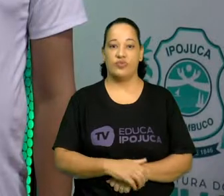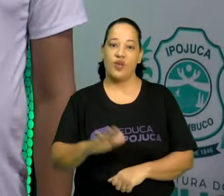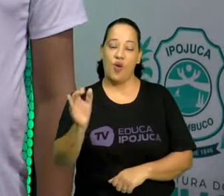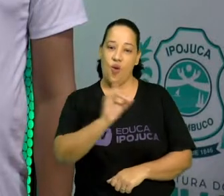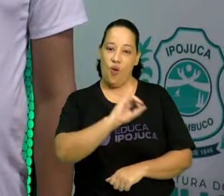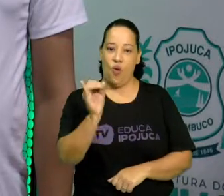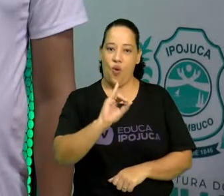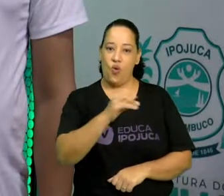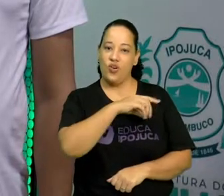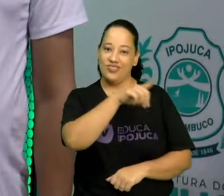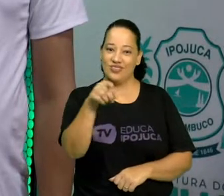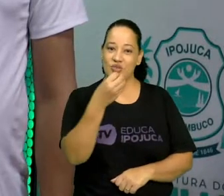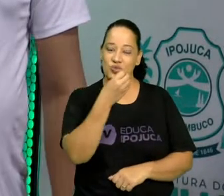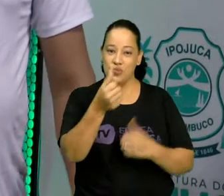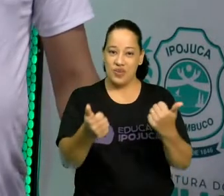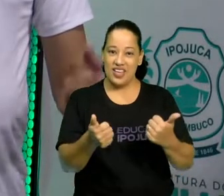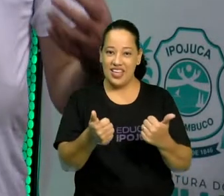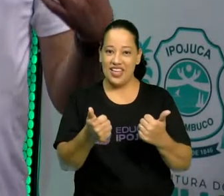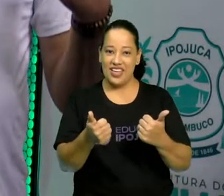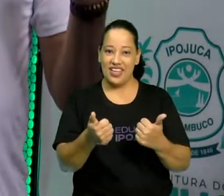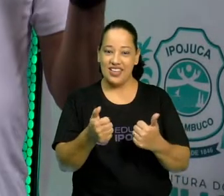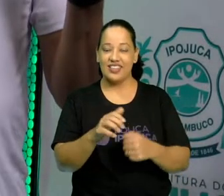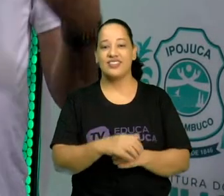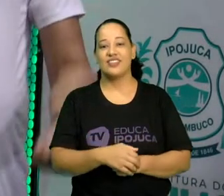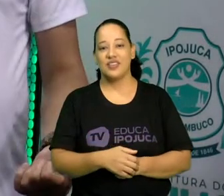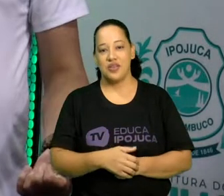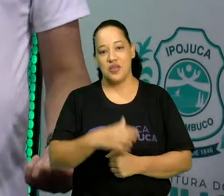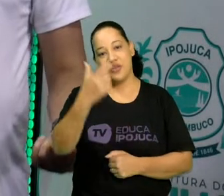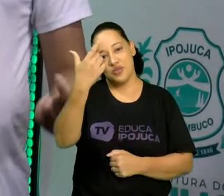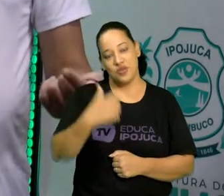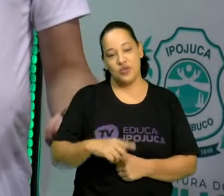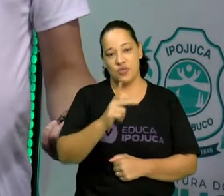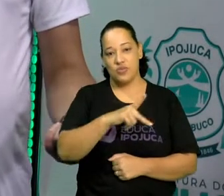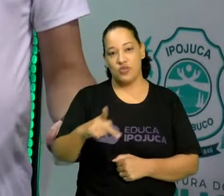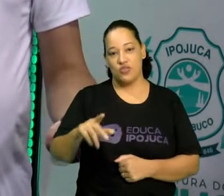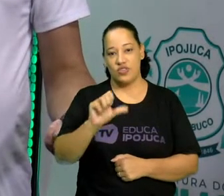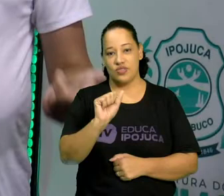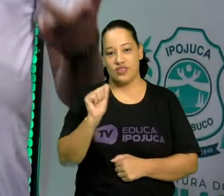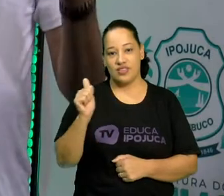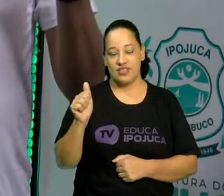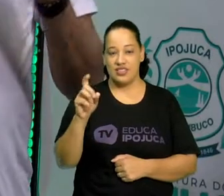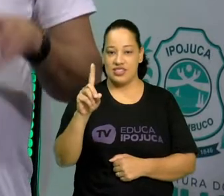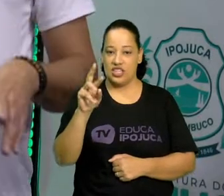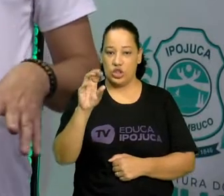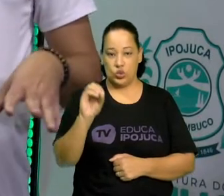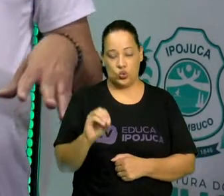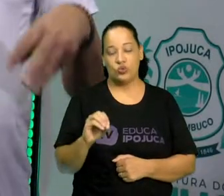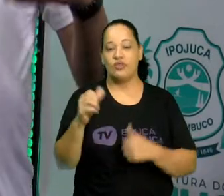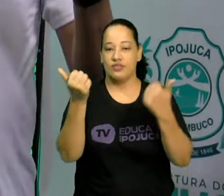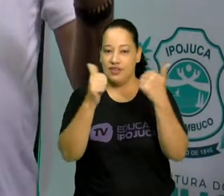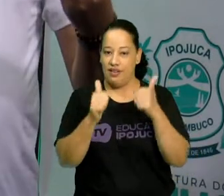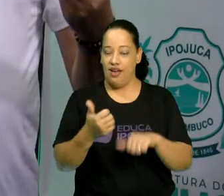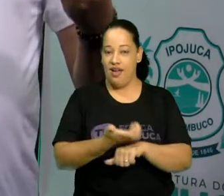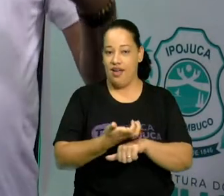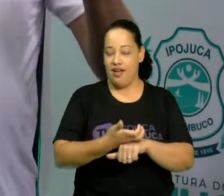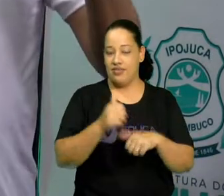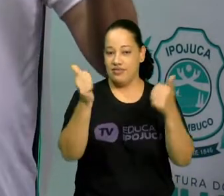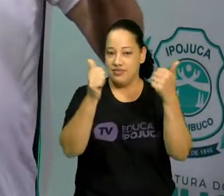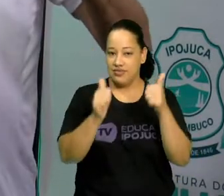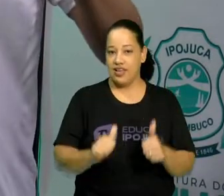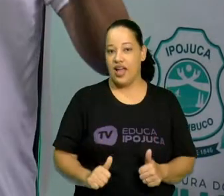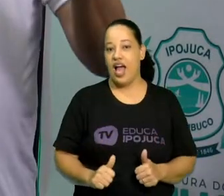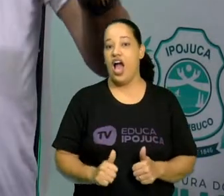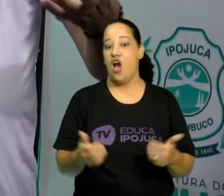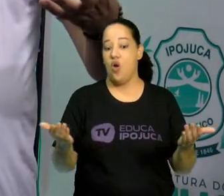Oi Oi pessoal tudo bom com vocês o construção do Guerra professor de artes e a gente vai falar sobre o teatro